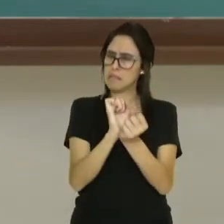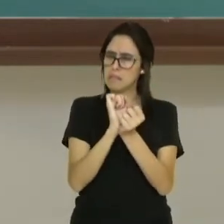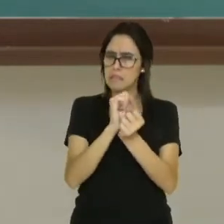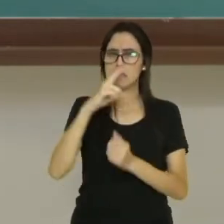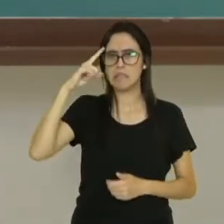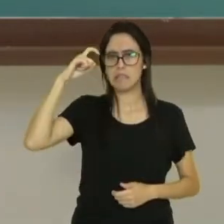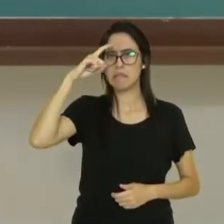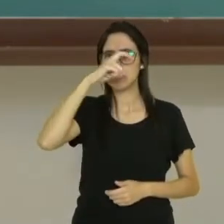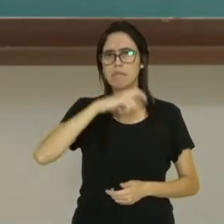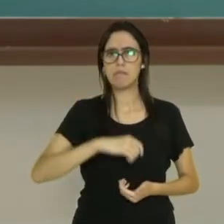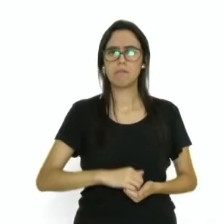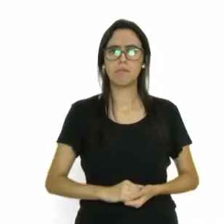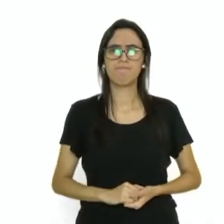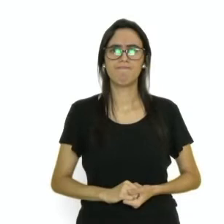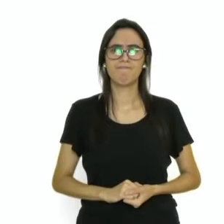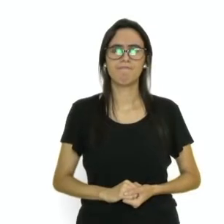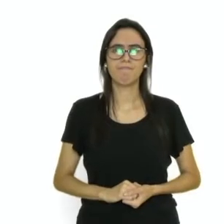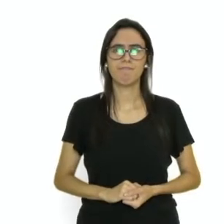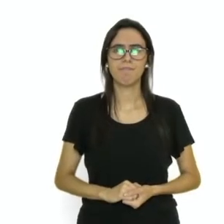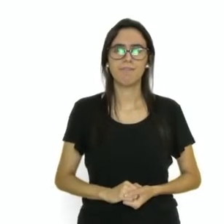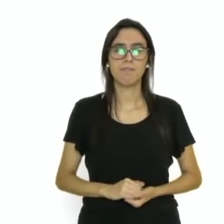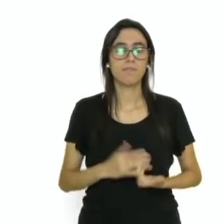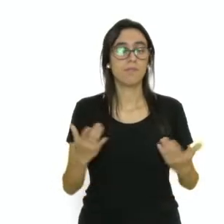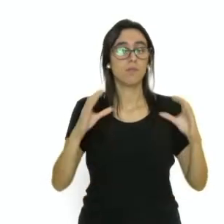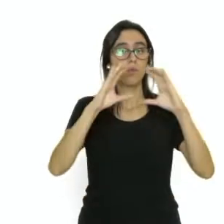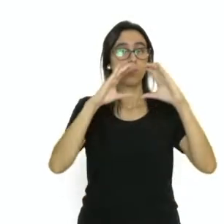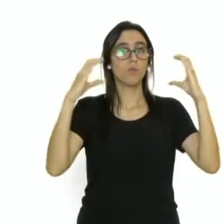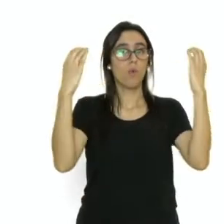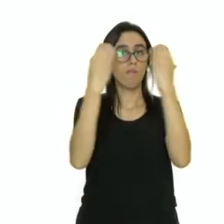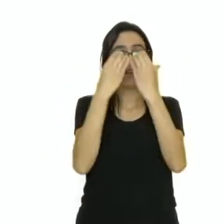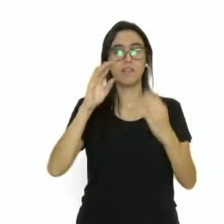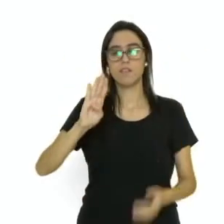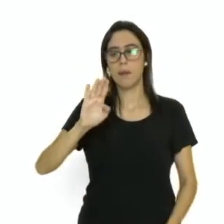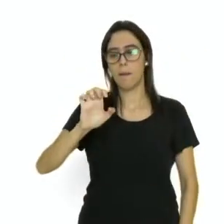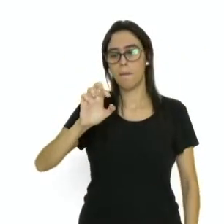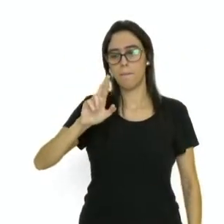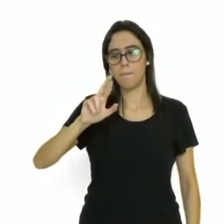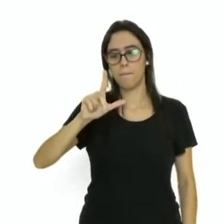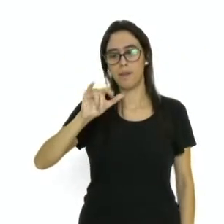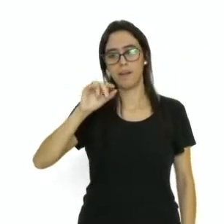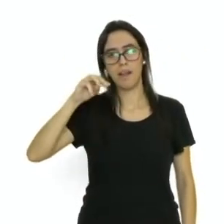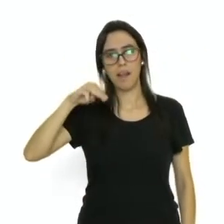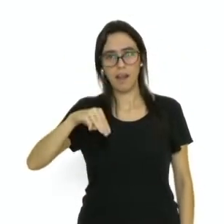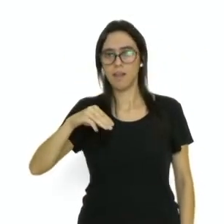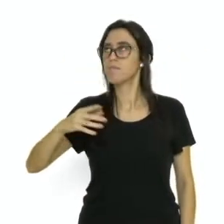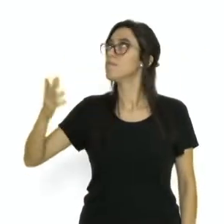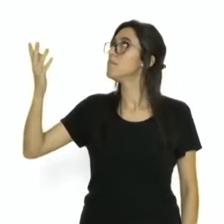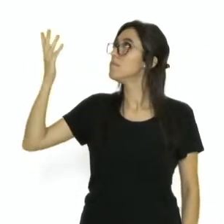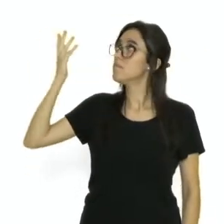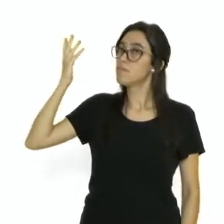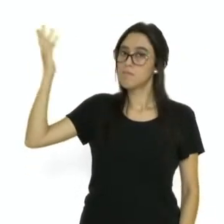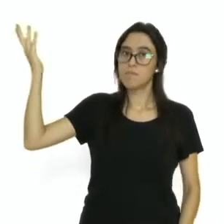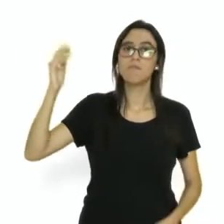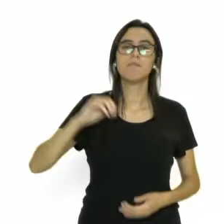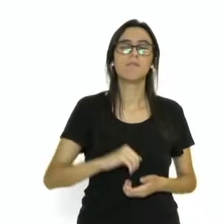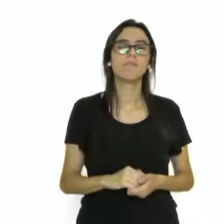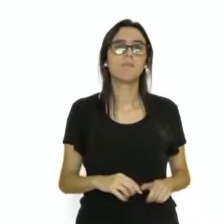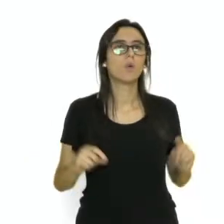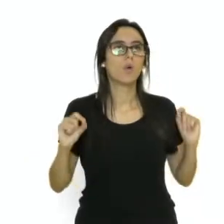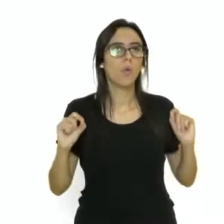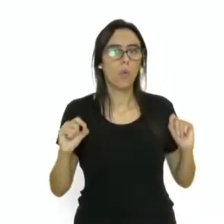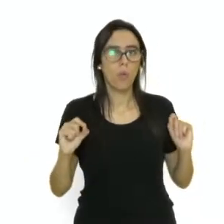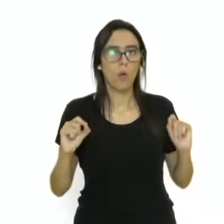inclusive. Bom, a Conferência de Berlim, que aconteceu de 1884 a 1885, foi convocada